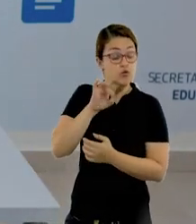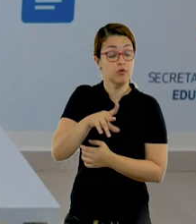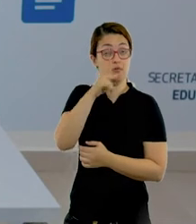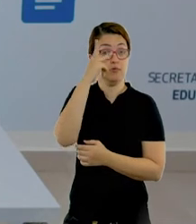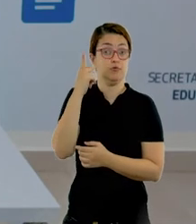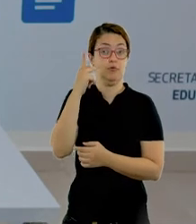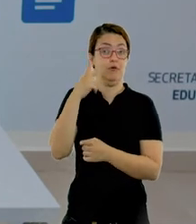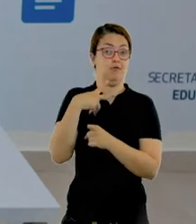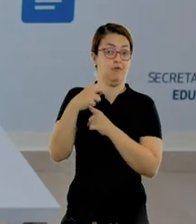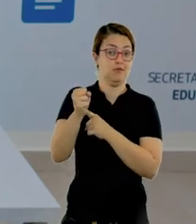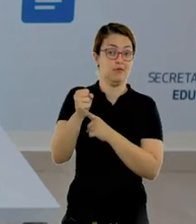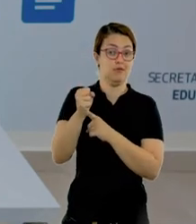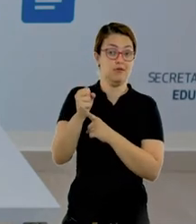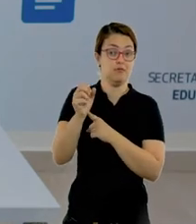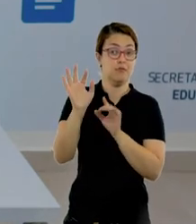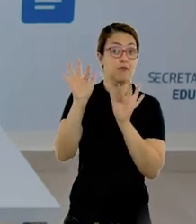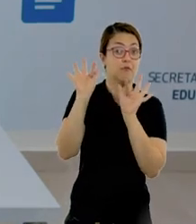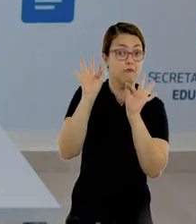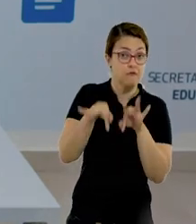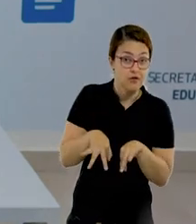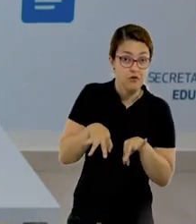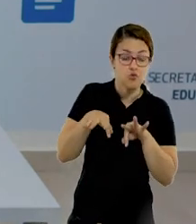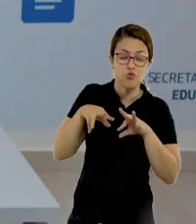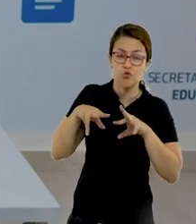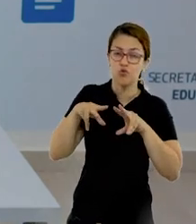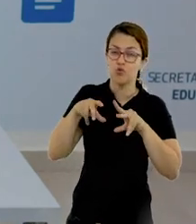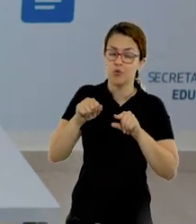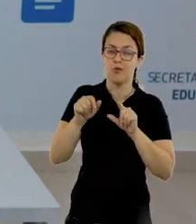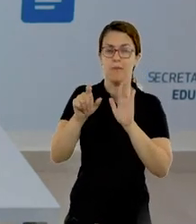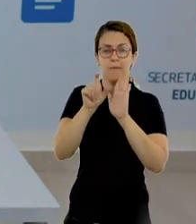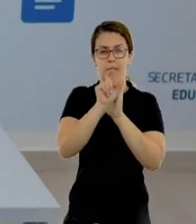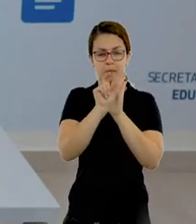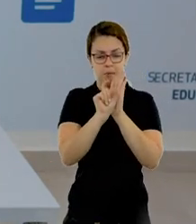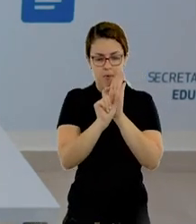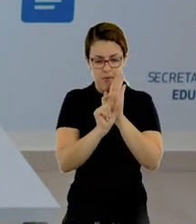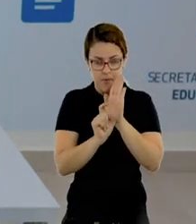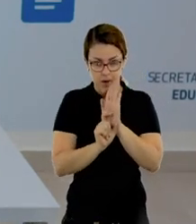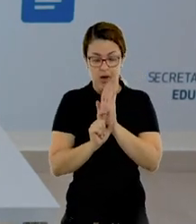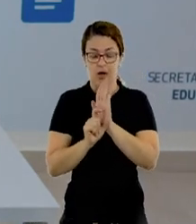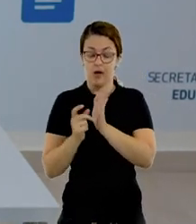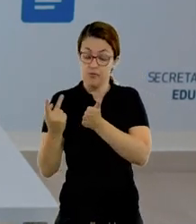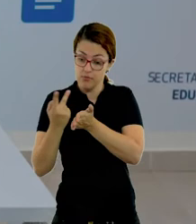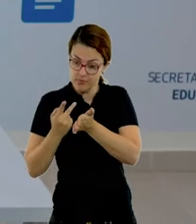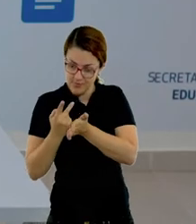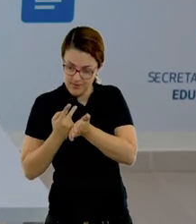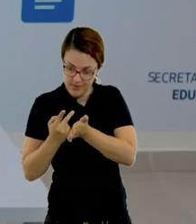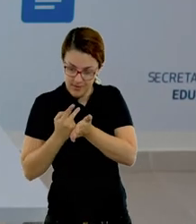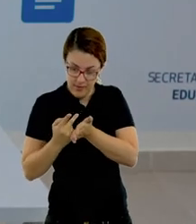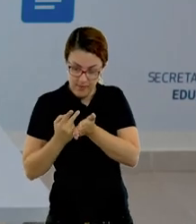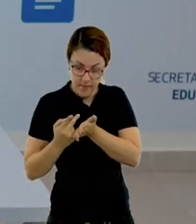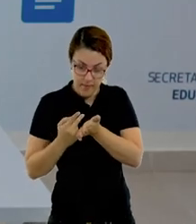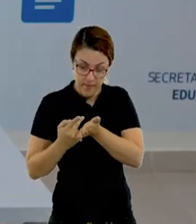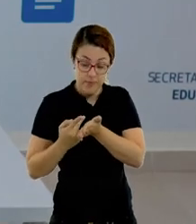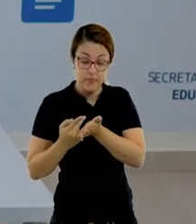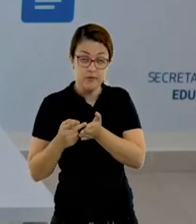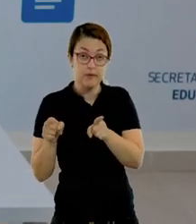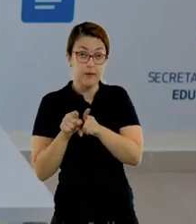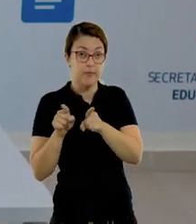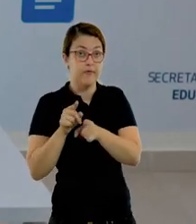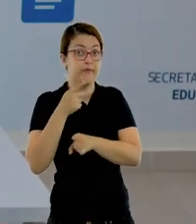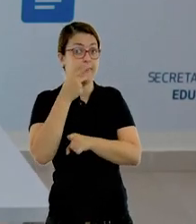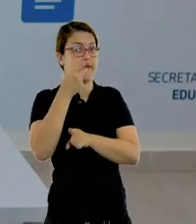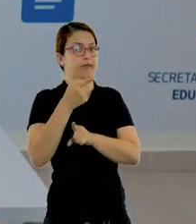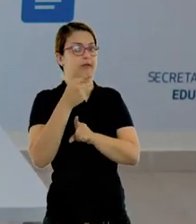realmente ganhar o jogo quando no final, depois de desenhar todas as palavras do cartão, poder pronunciá-las